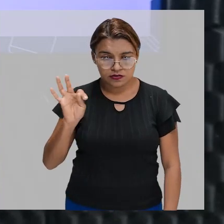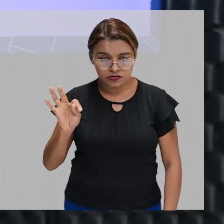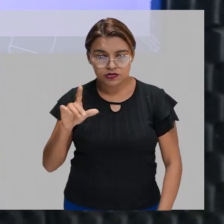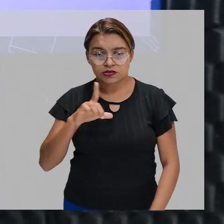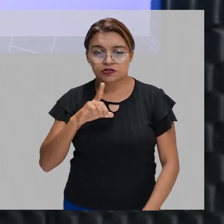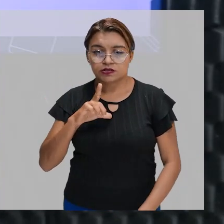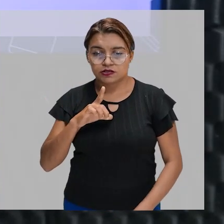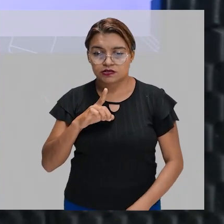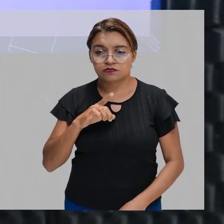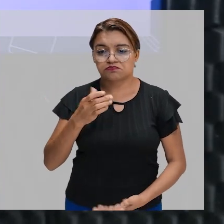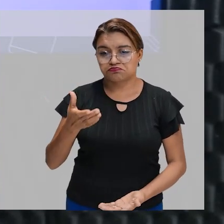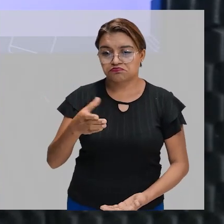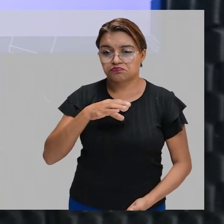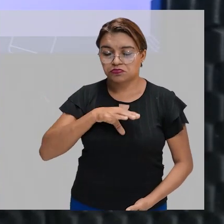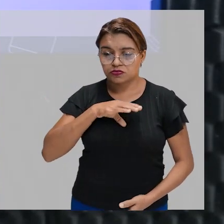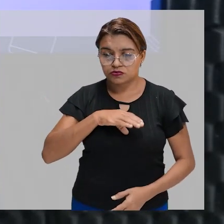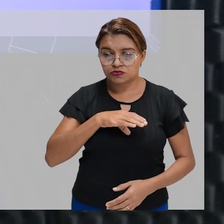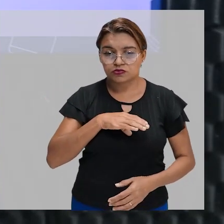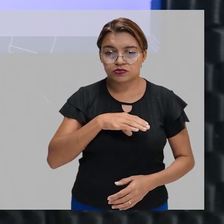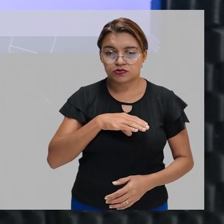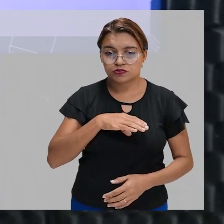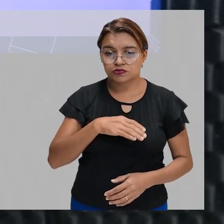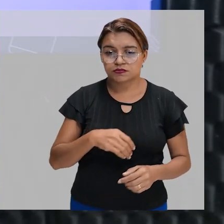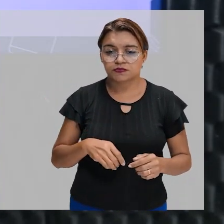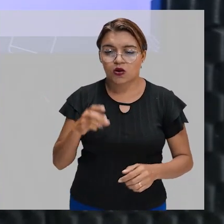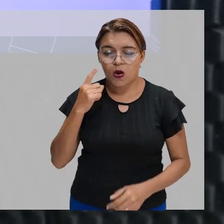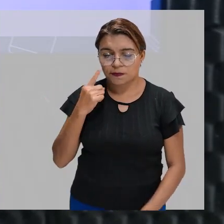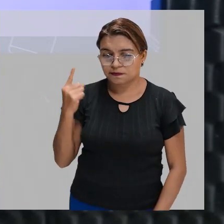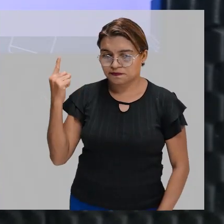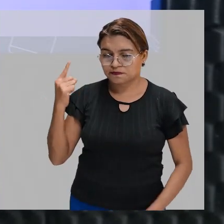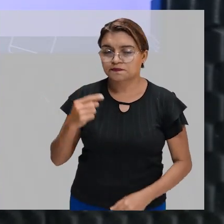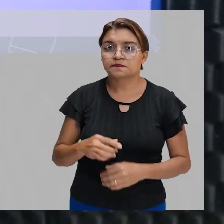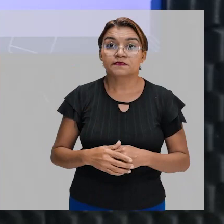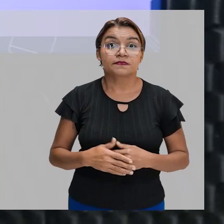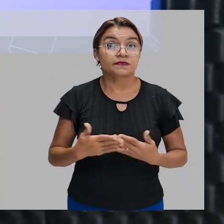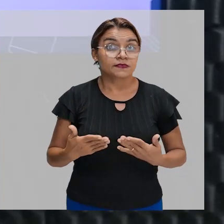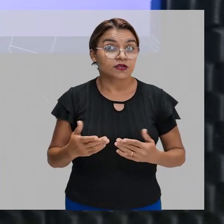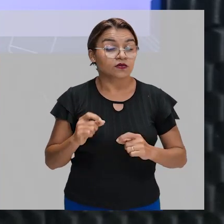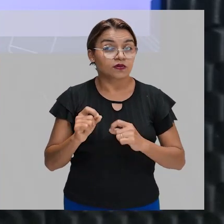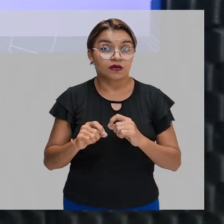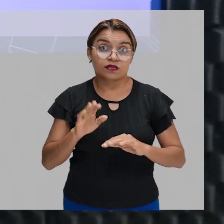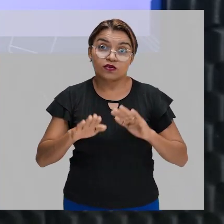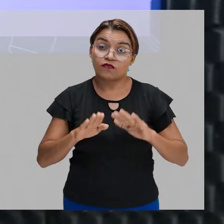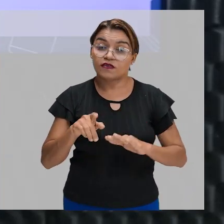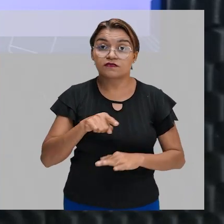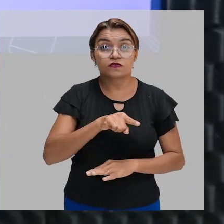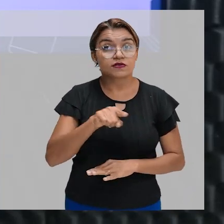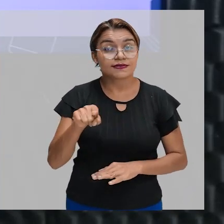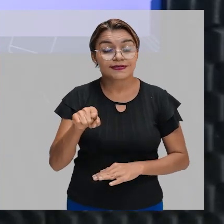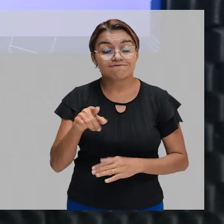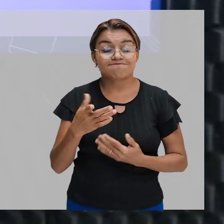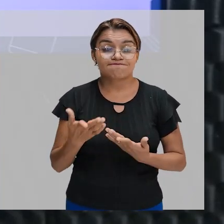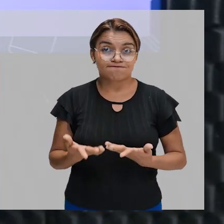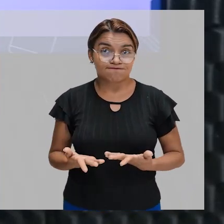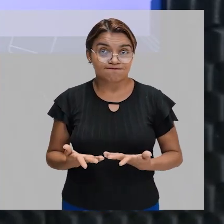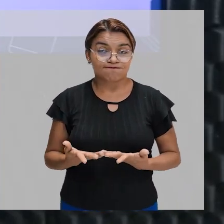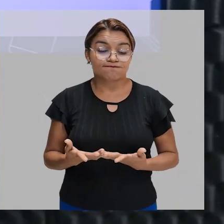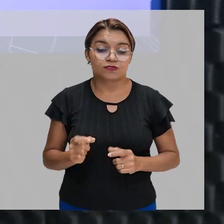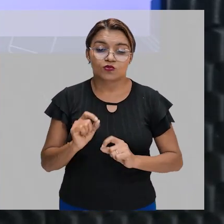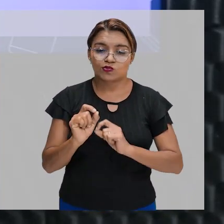a construção trágica não passa de influência estranha a Portugal bom talvez também você não tenha